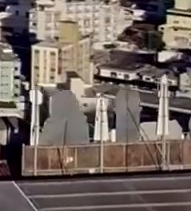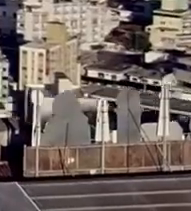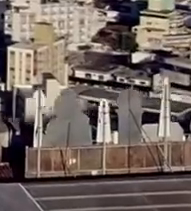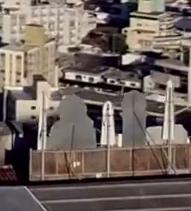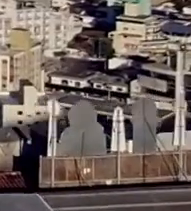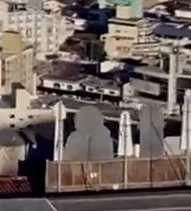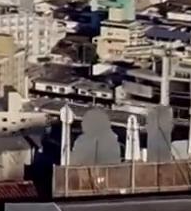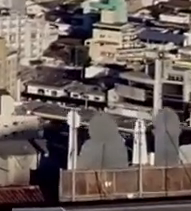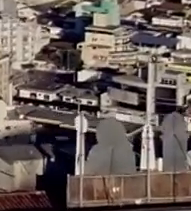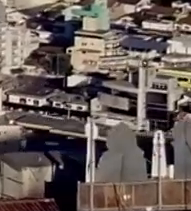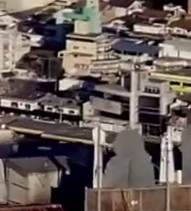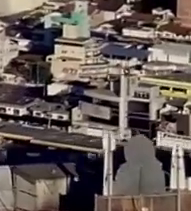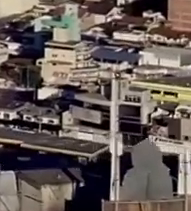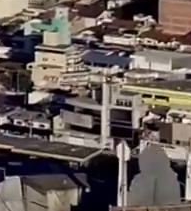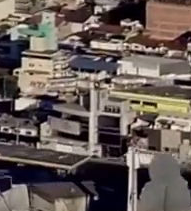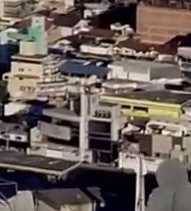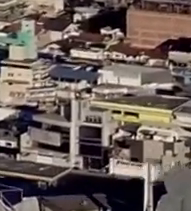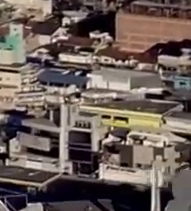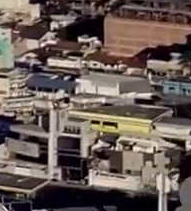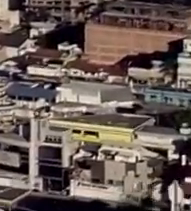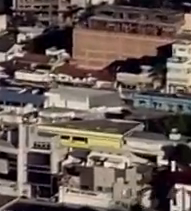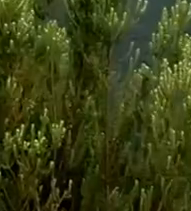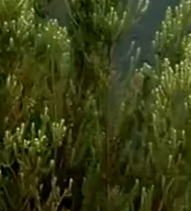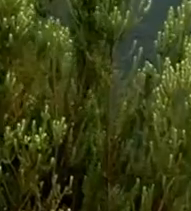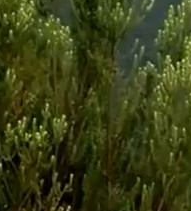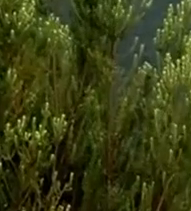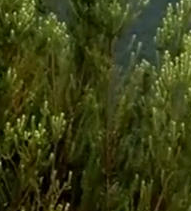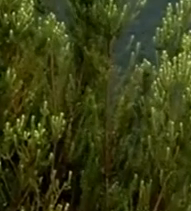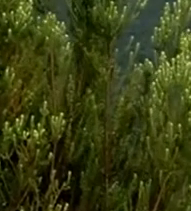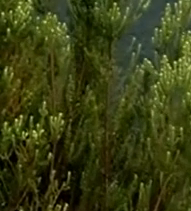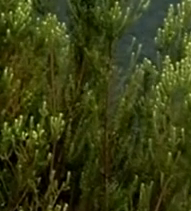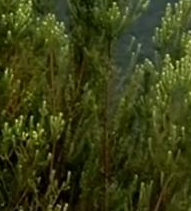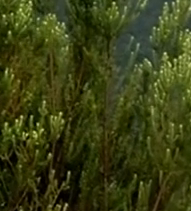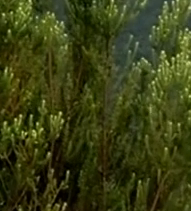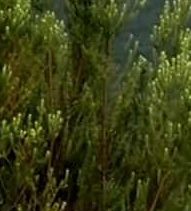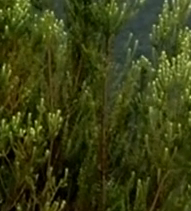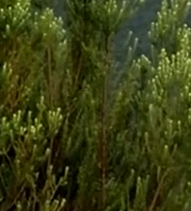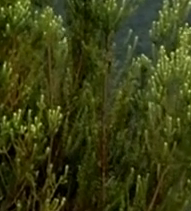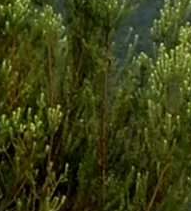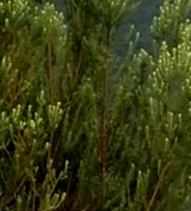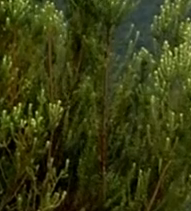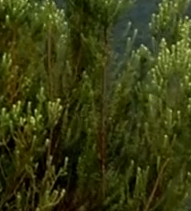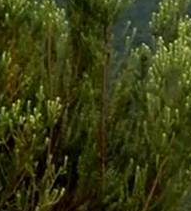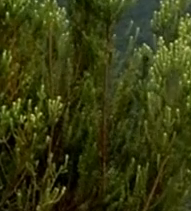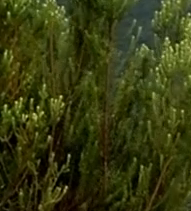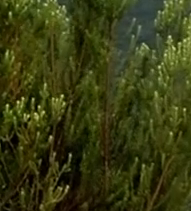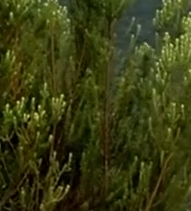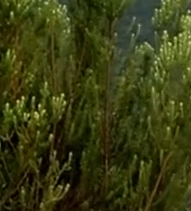Chamado escravo, e nesta graça.